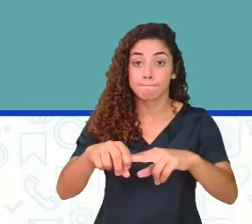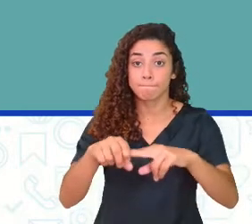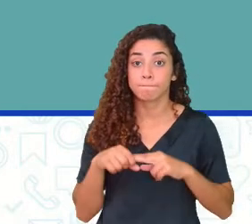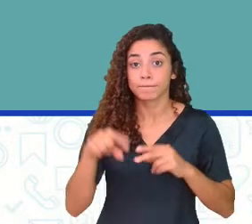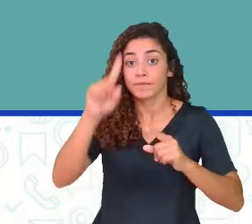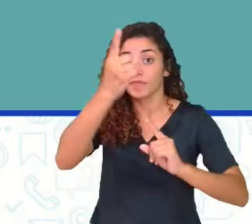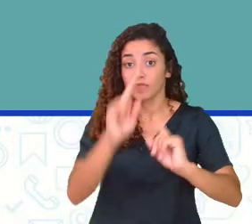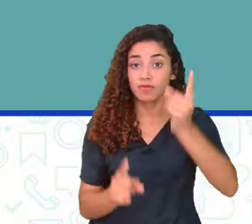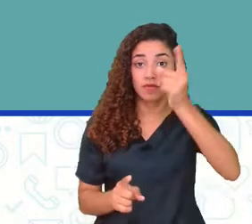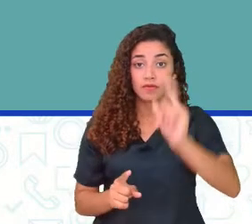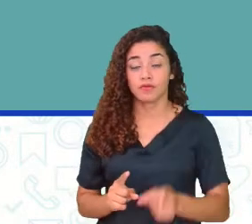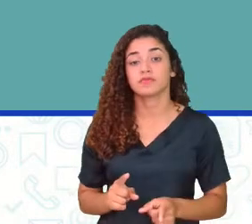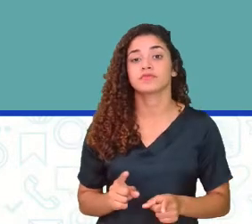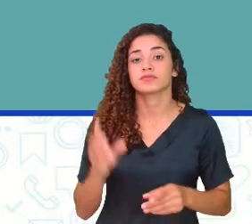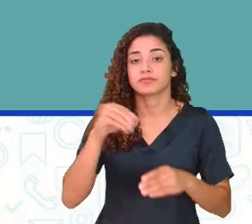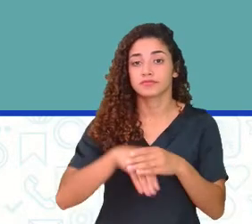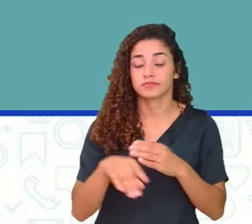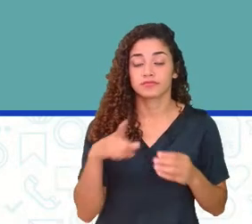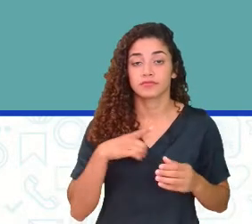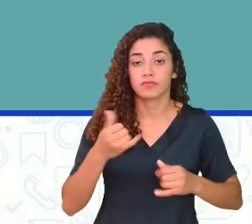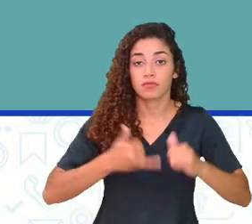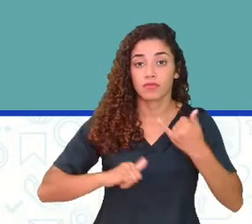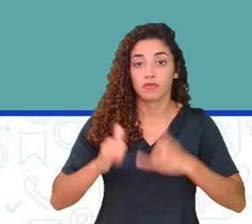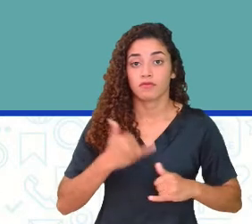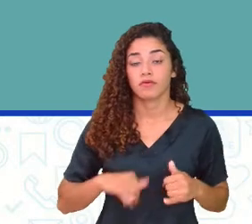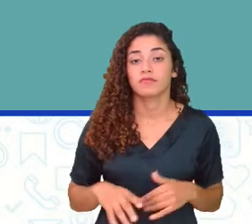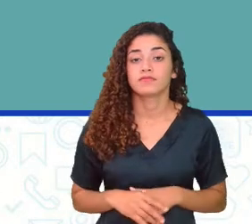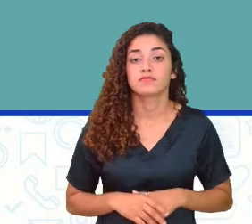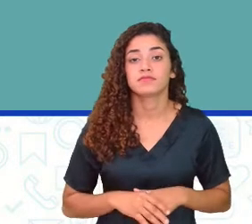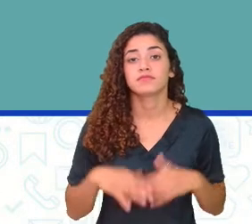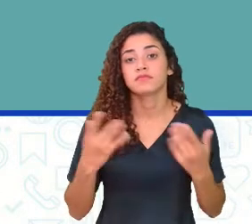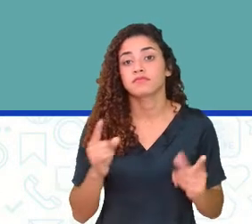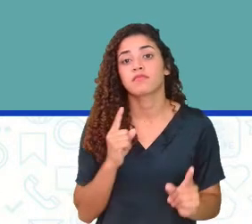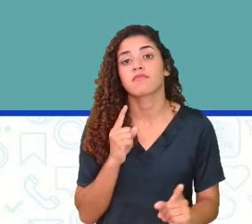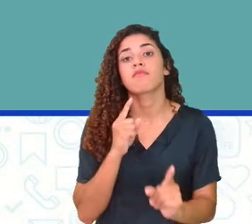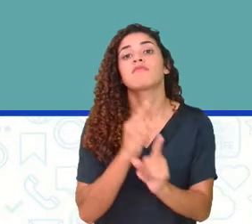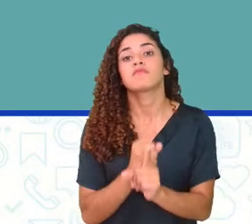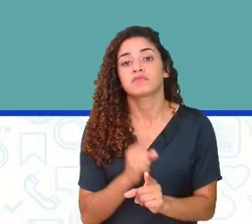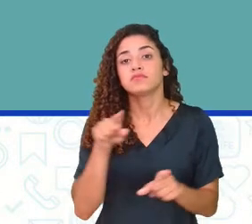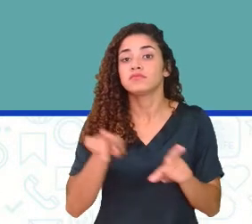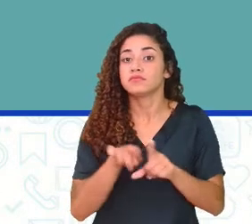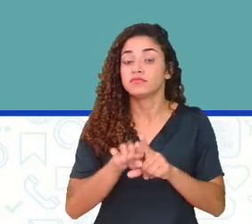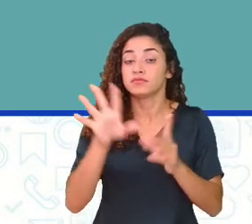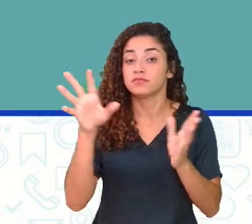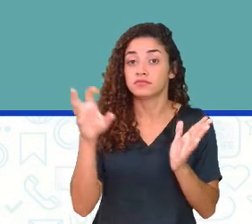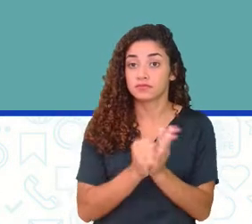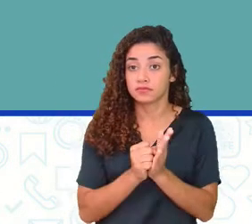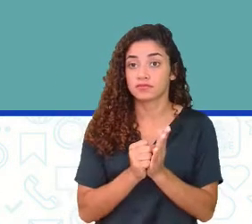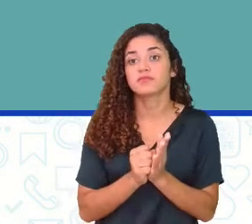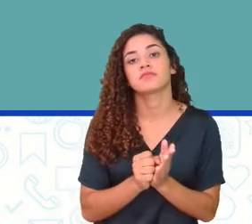dos raios, né? Que traziam as cargas elétricas. E aí ele descobriu e ele registrou e